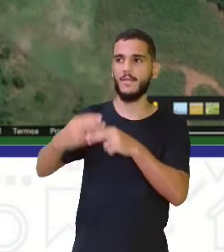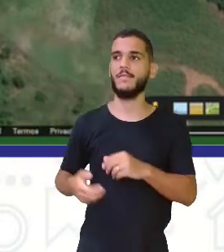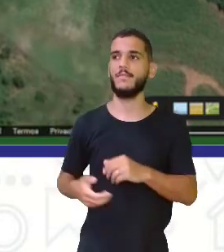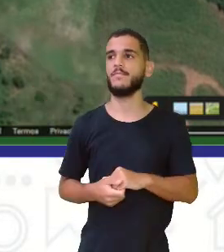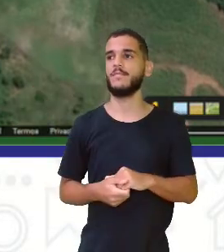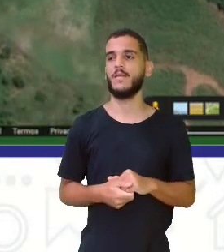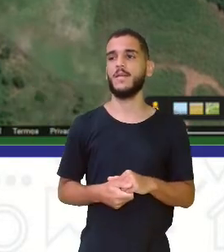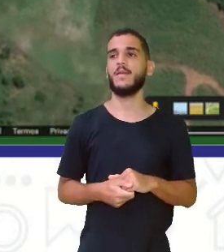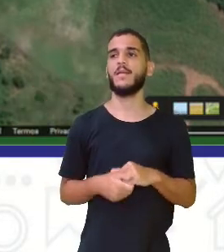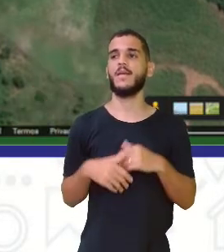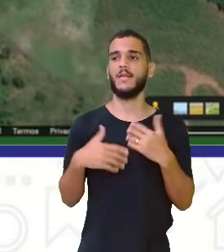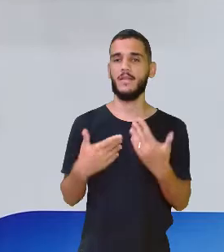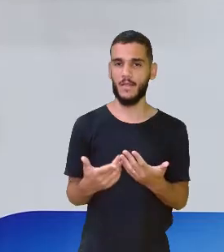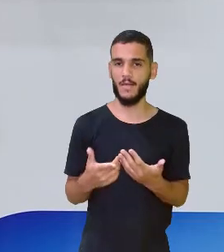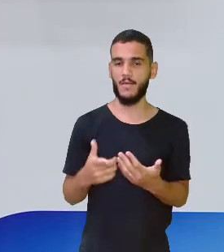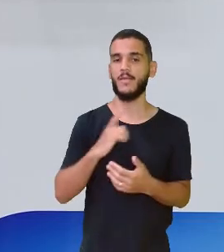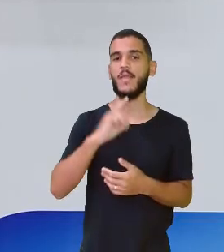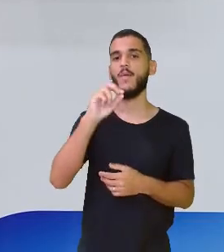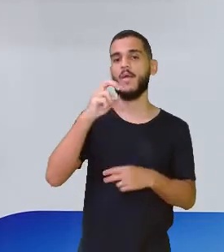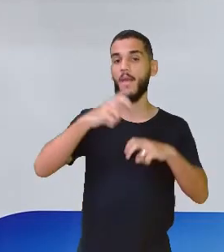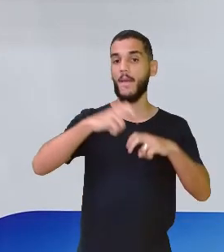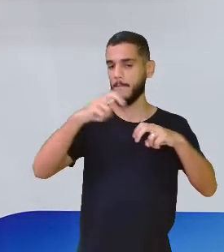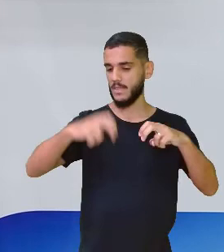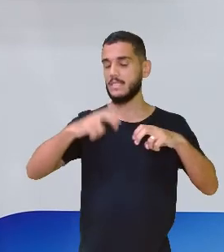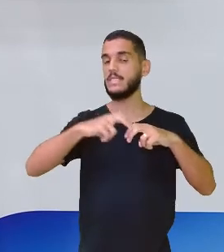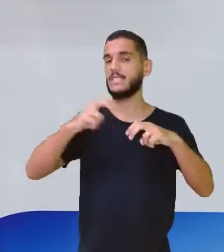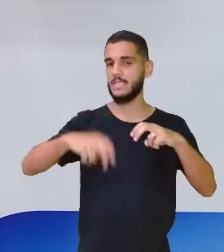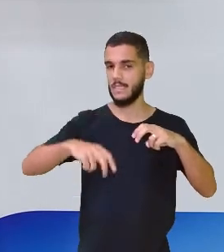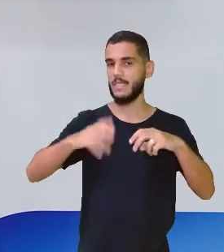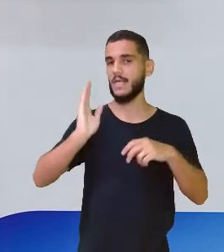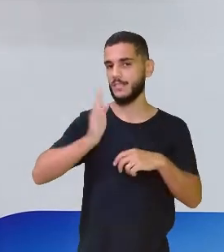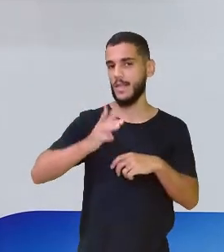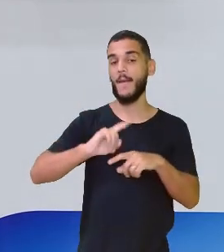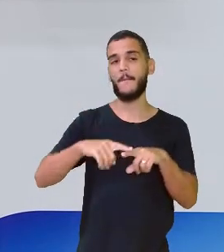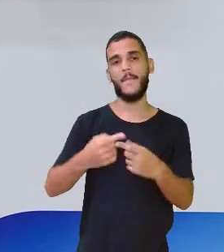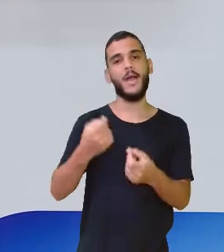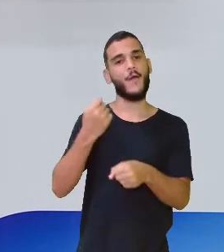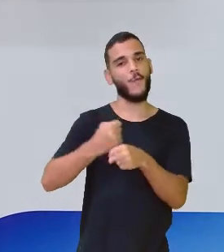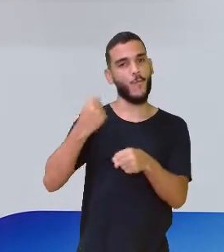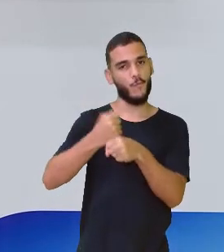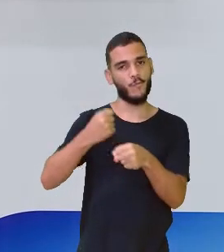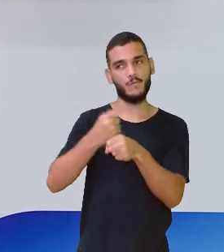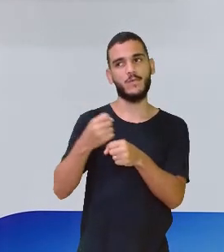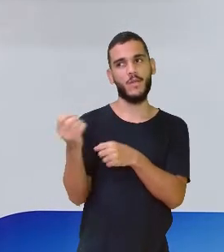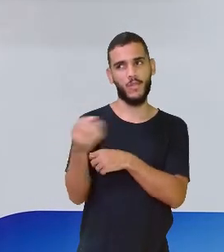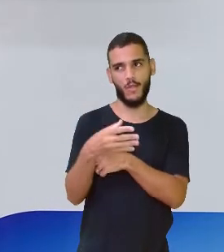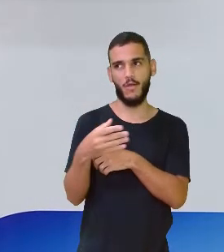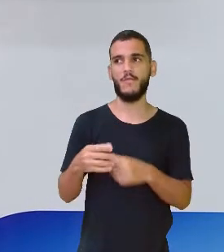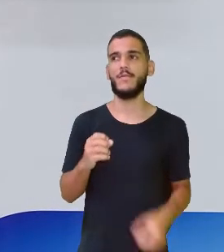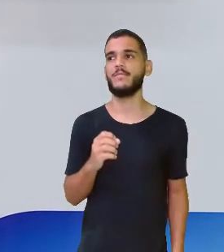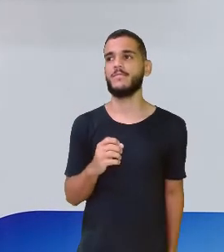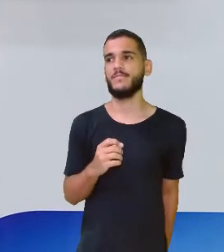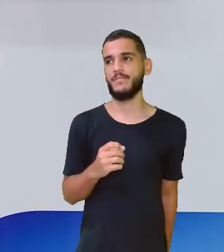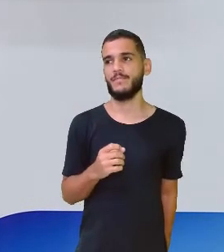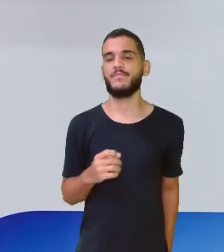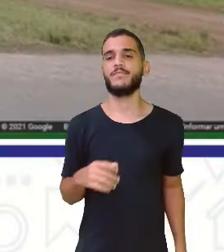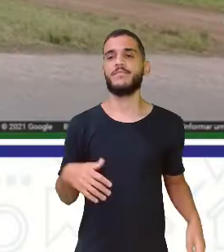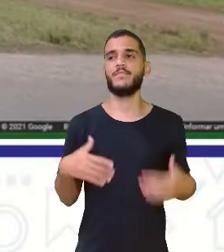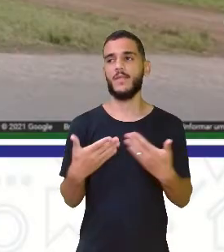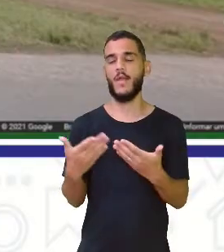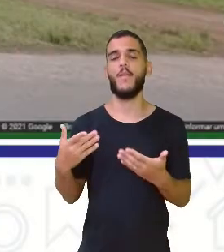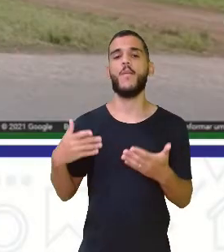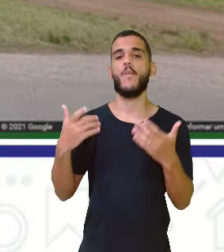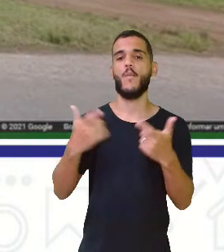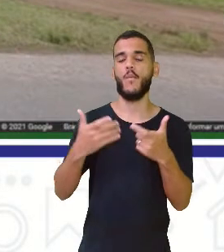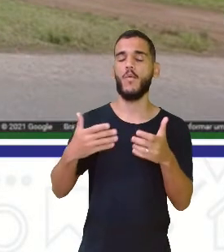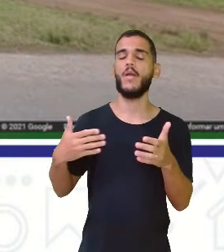aqui, isso é construção recente, porque na época não existia piscina, não. Ok? Uhum. E aí, ó, a